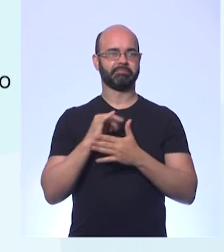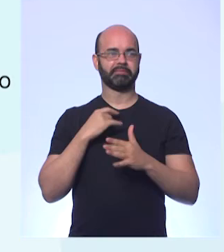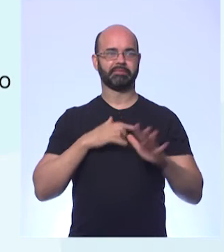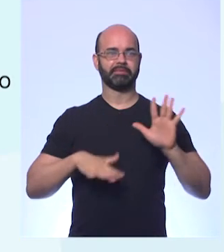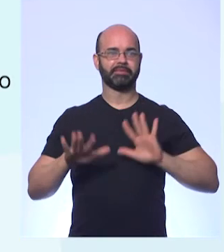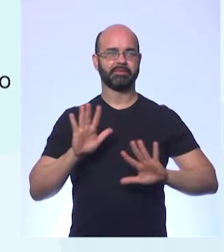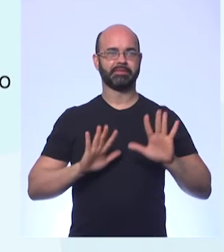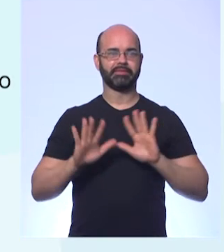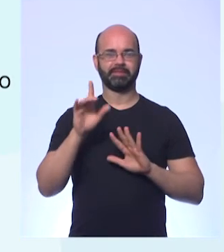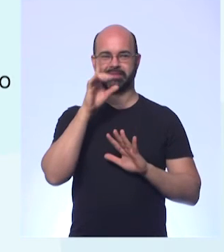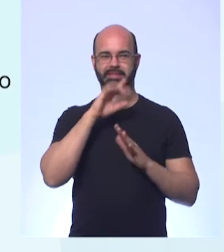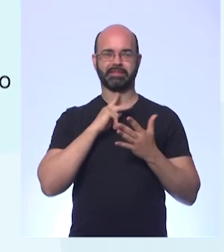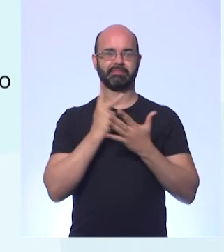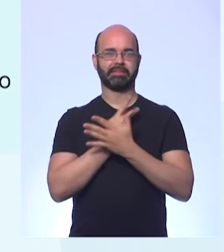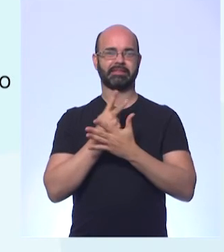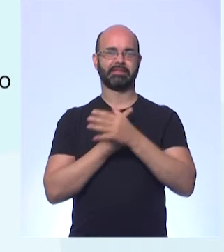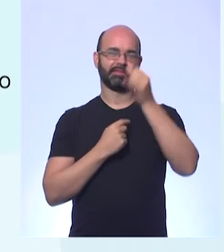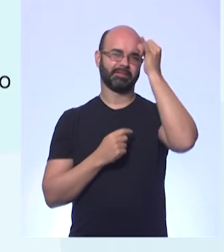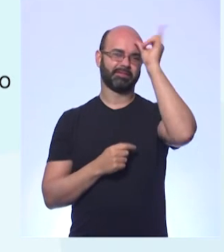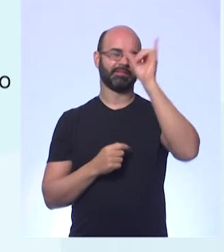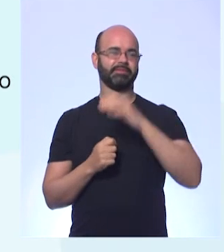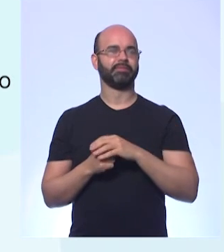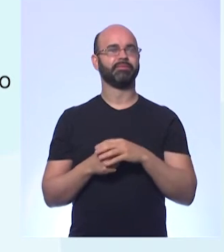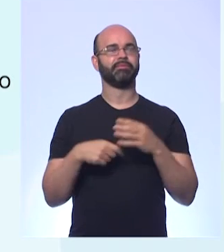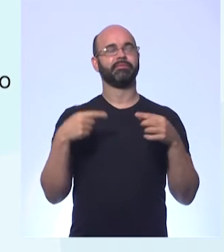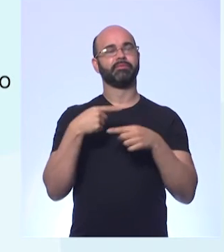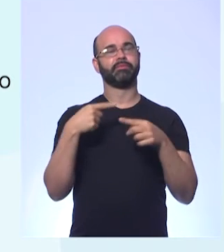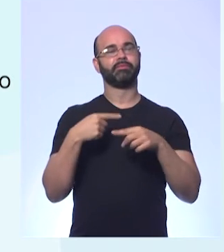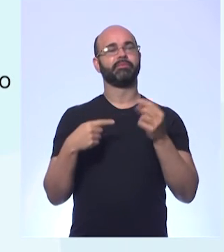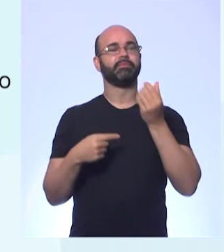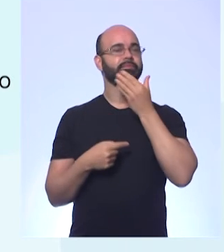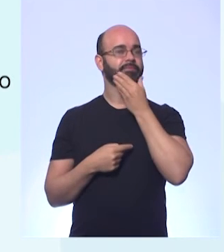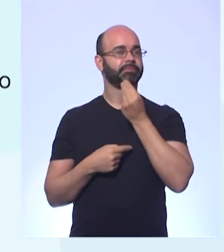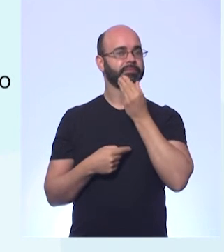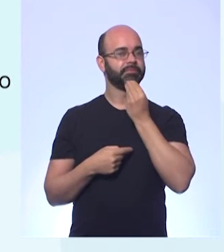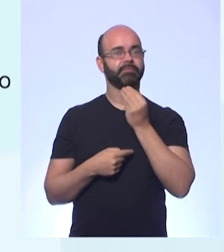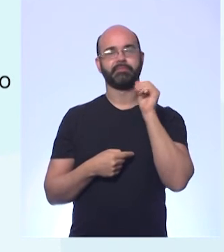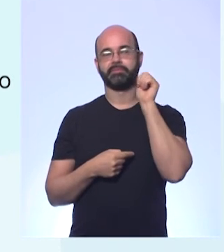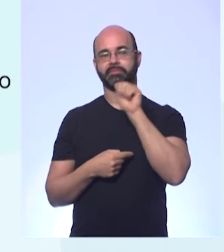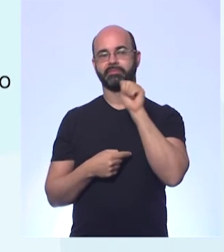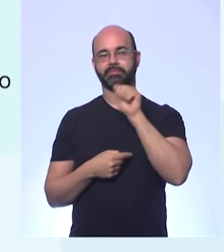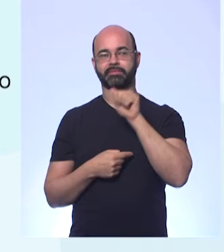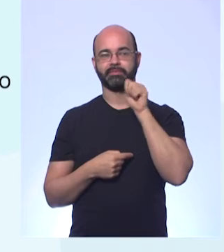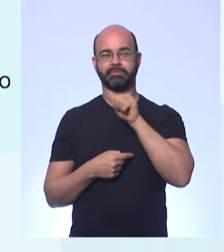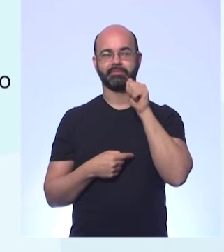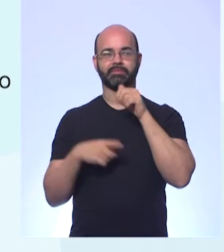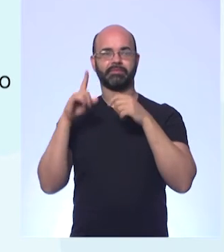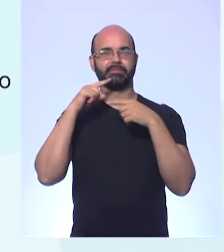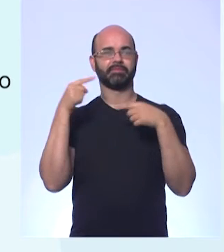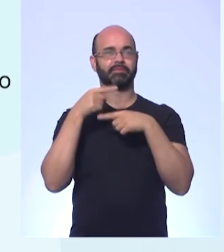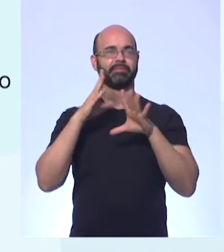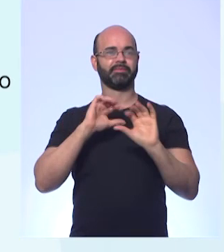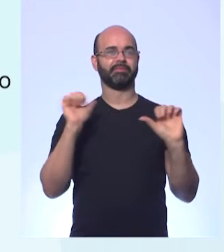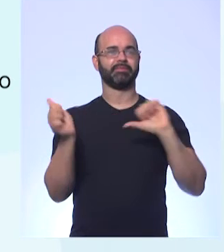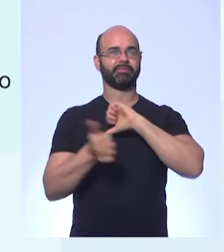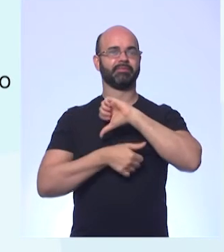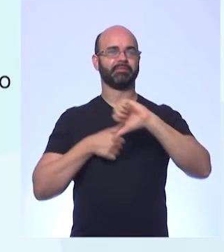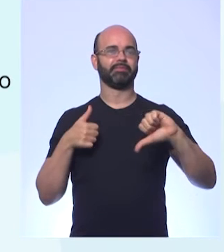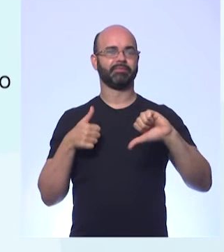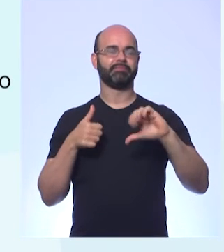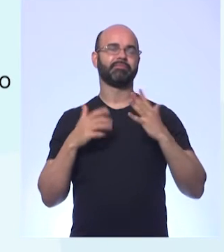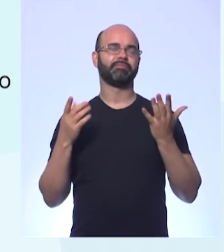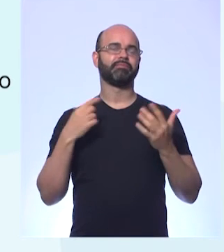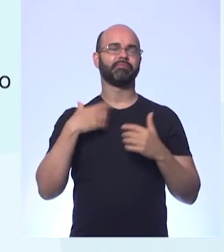lá, ó. Determine a razão entre o número de meninos e de meninas. Veja que eu inverti, ó. Agora eu quero